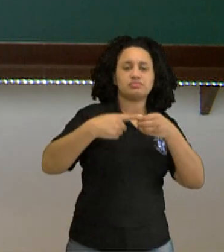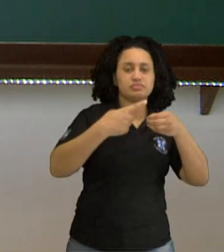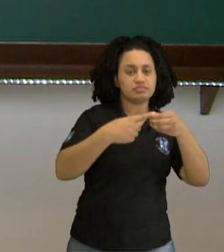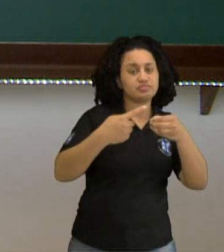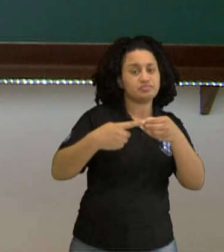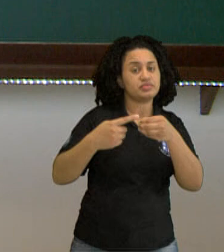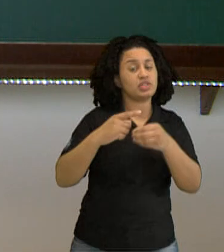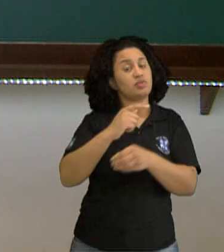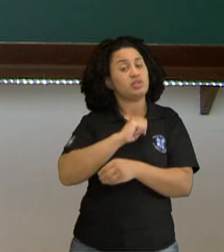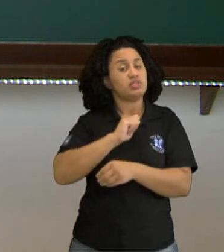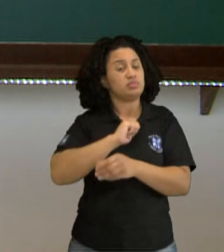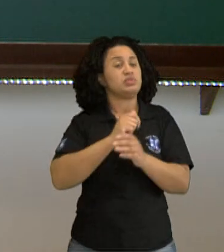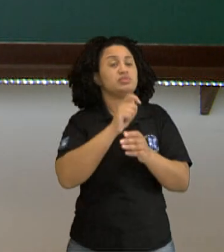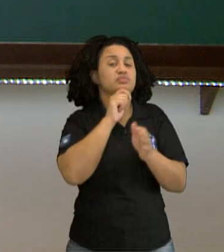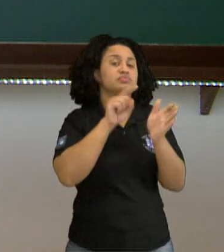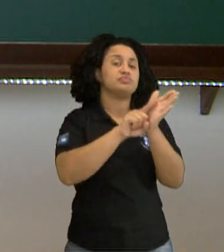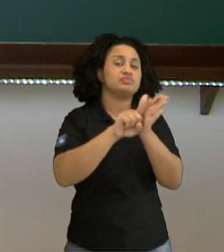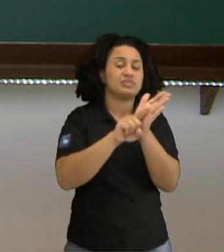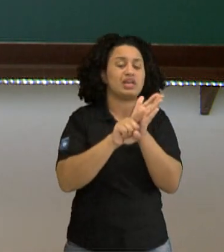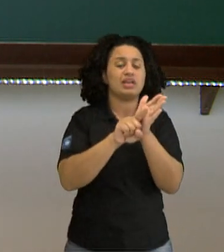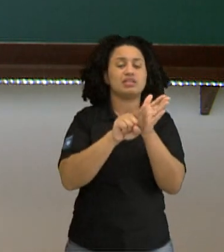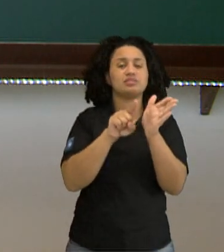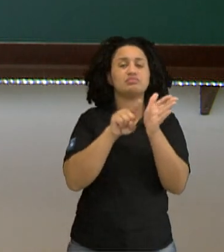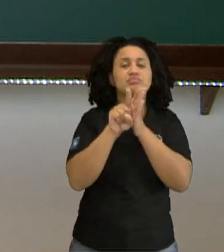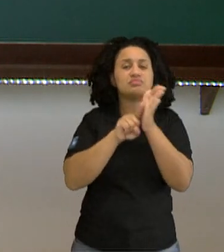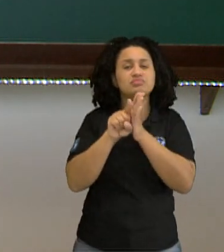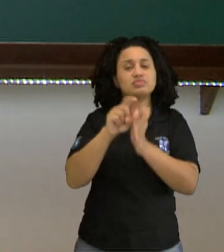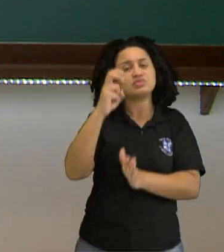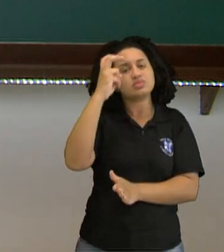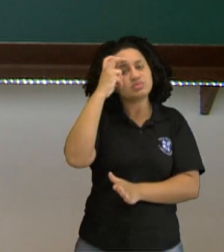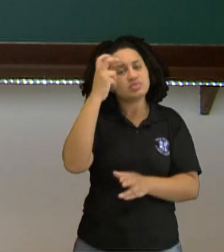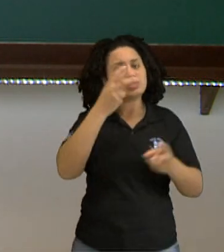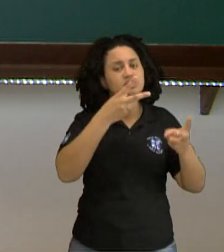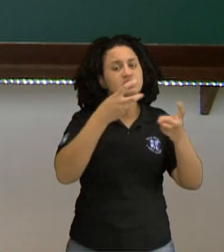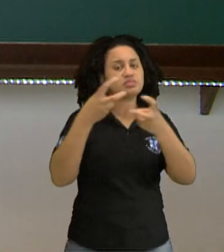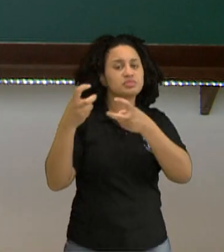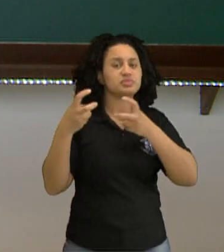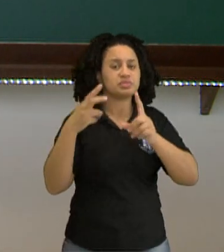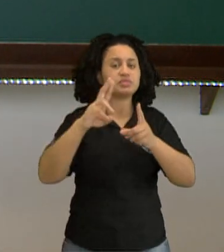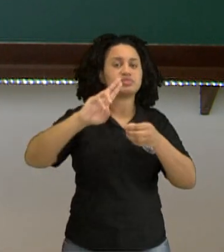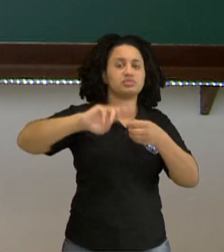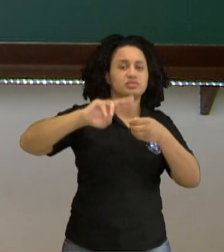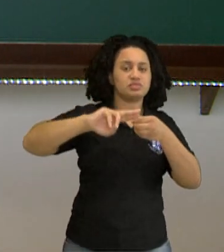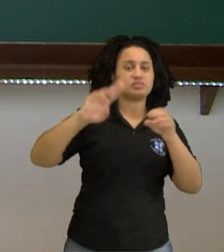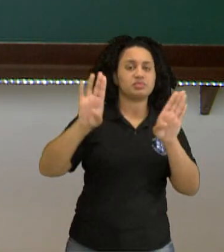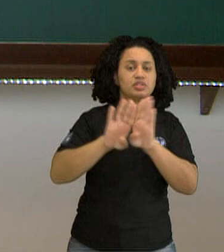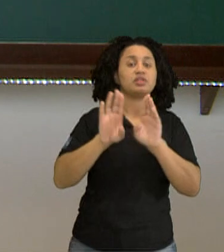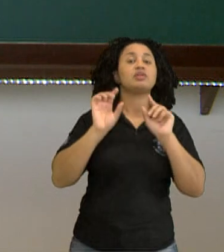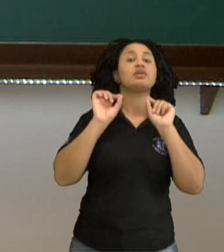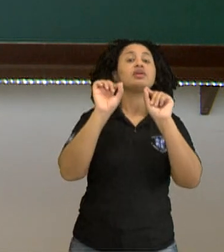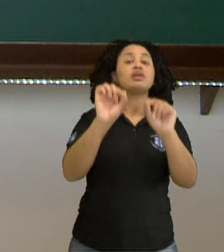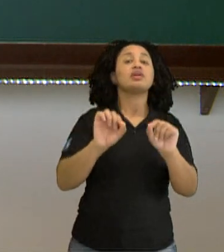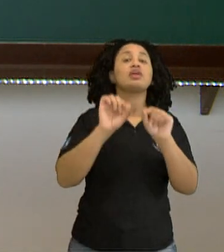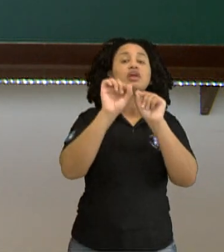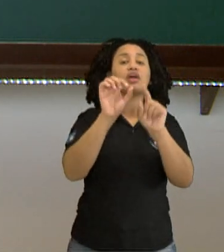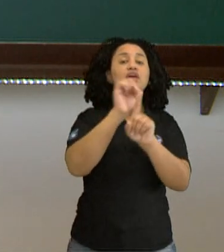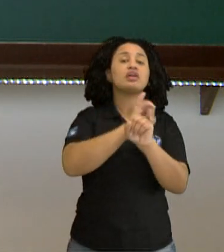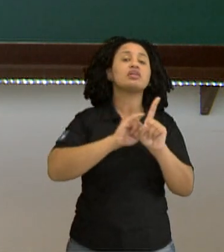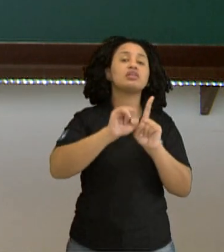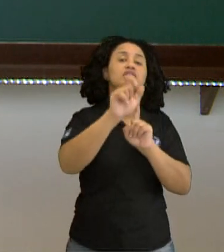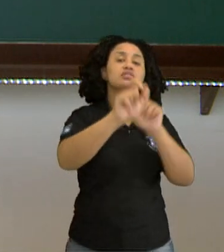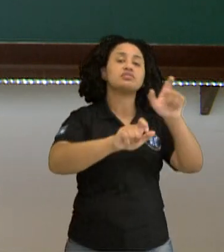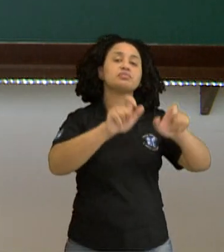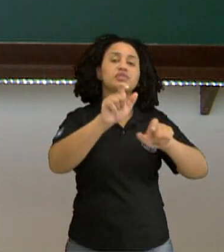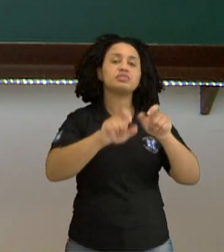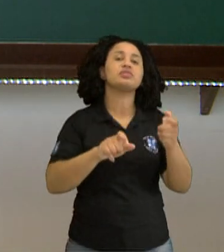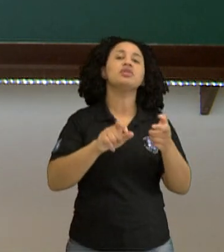interessante, pessoal, esse estudo cultural, de reconhecimento também dessa perspectiva urbana, de quem são esses cidadãos, né, que